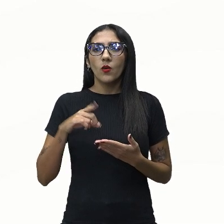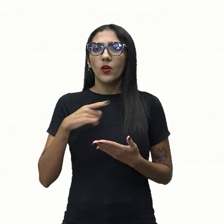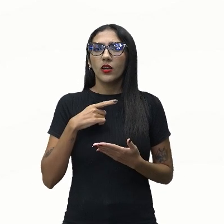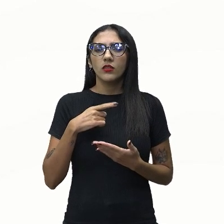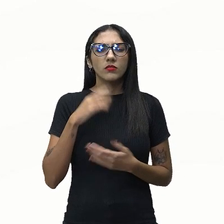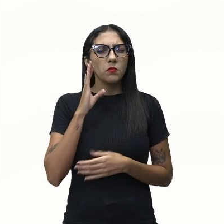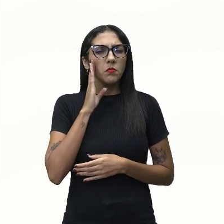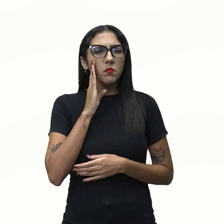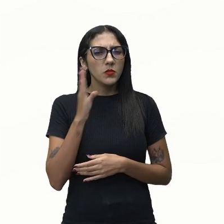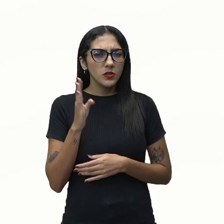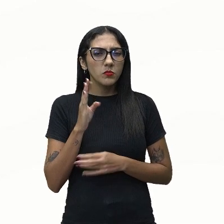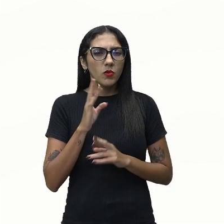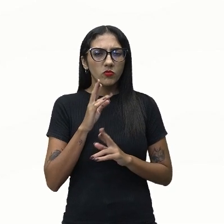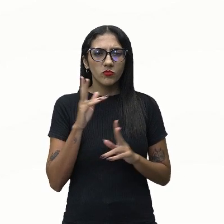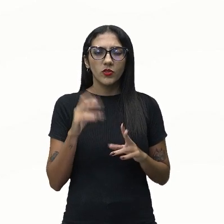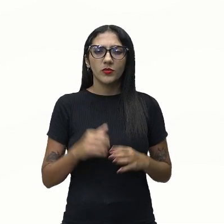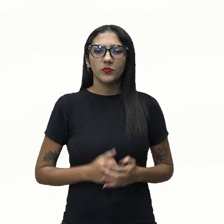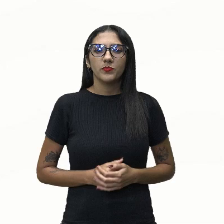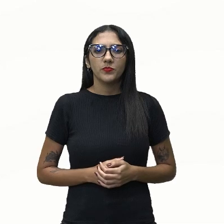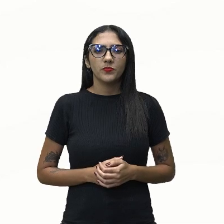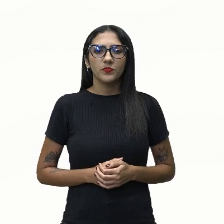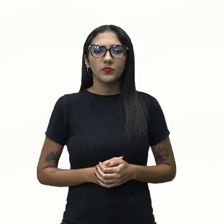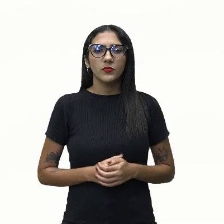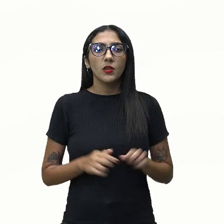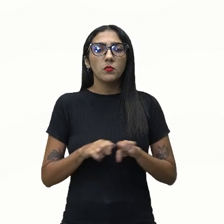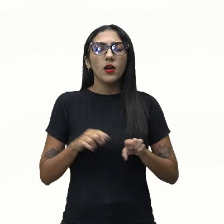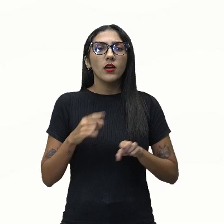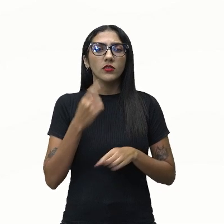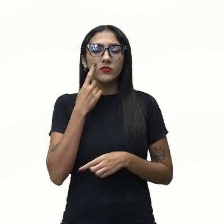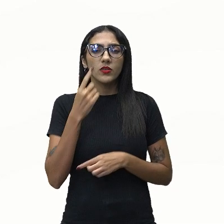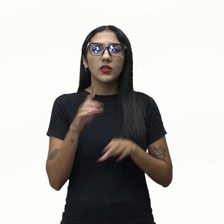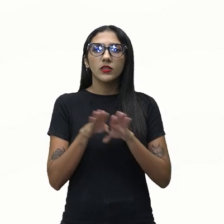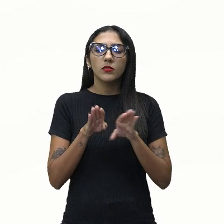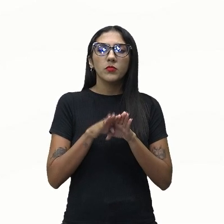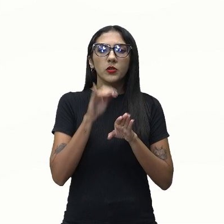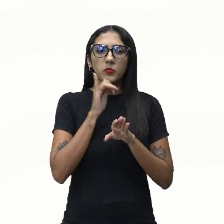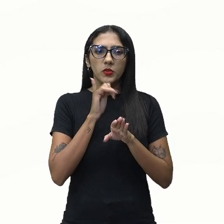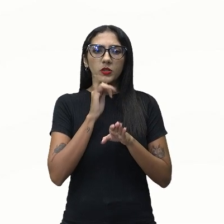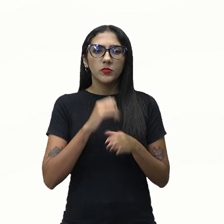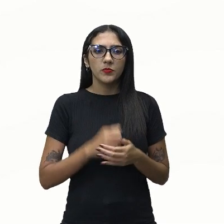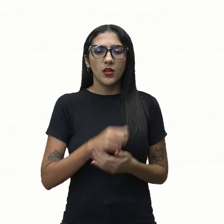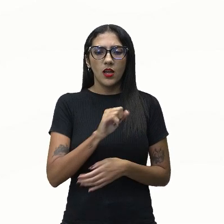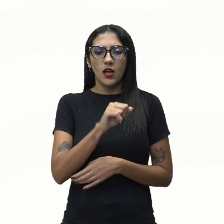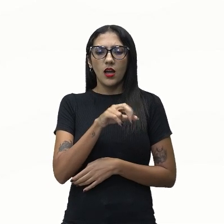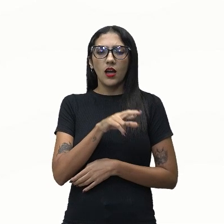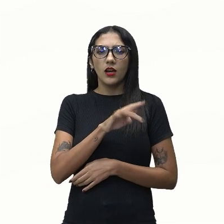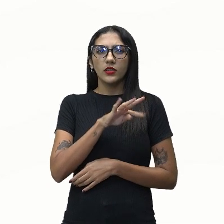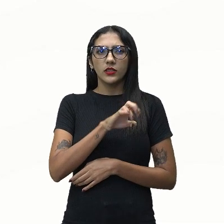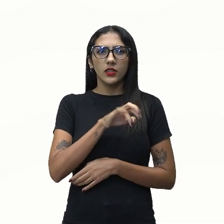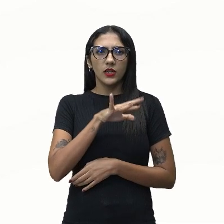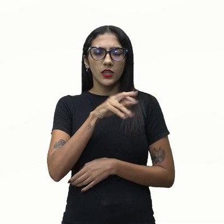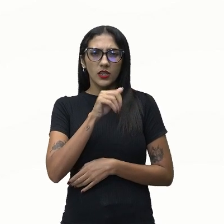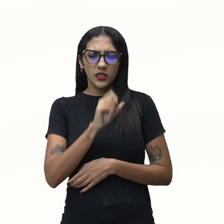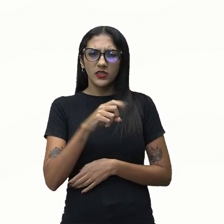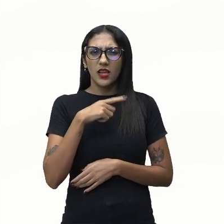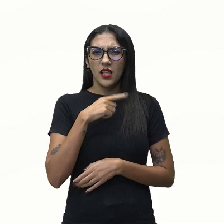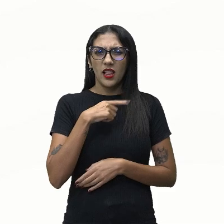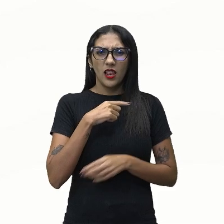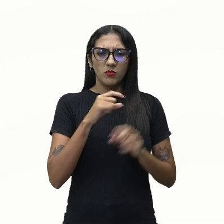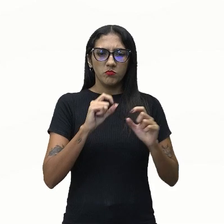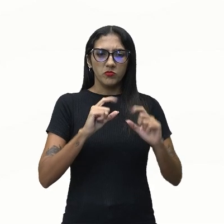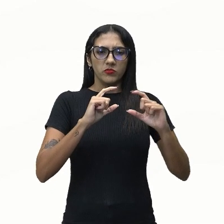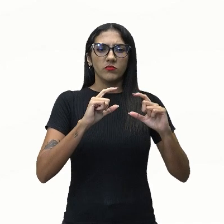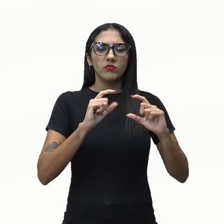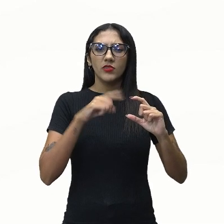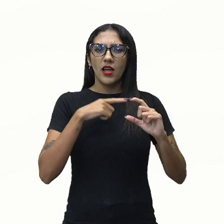principal diferença. Mas a gente tem também a diferença de calibre. As artérias, elas são mais calibrosas do que as veias, né? Porque elas